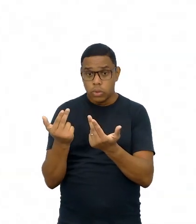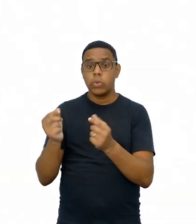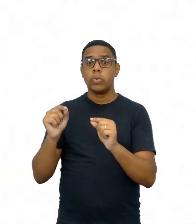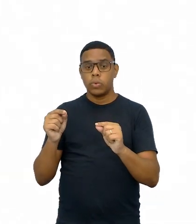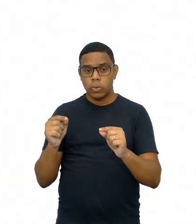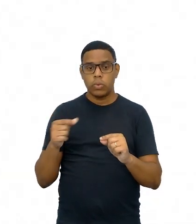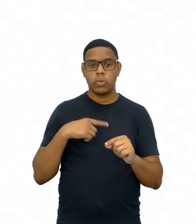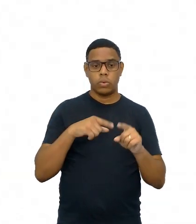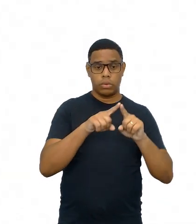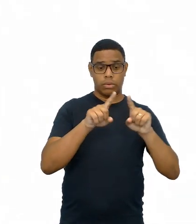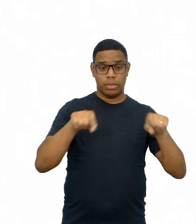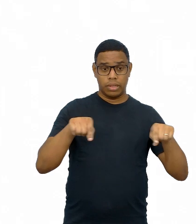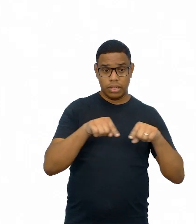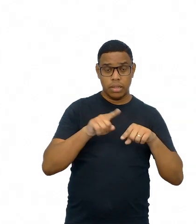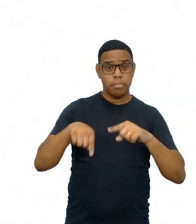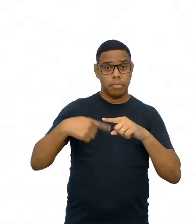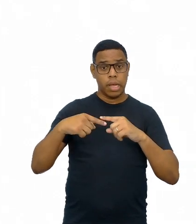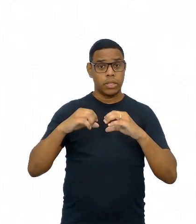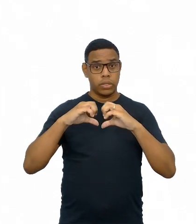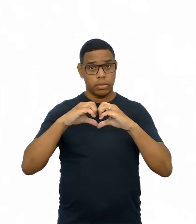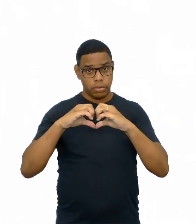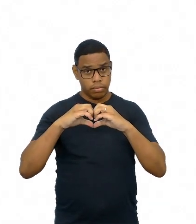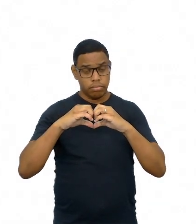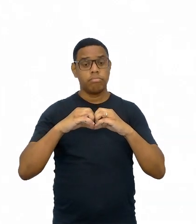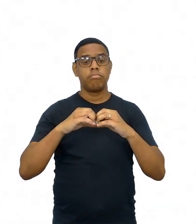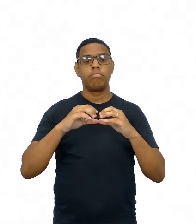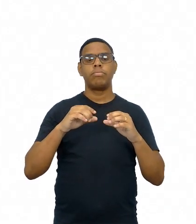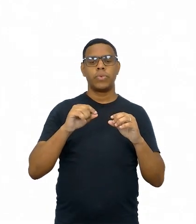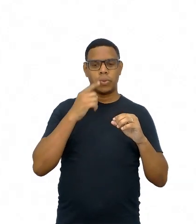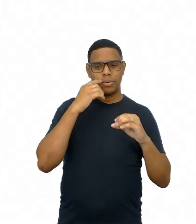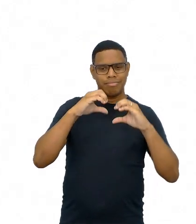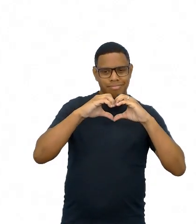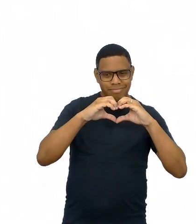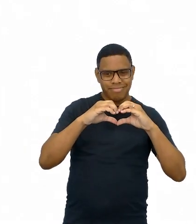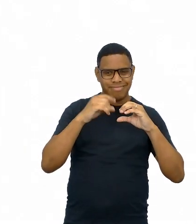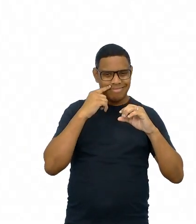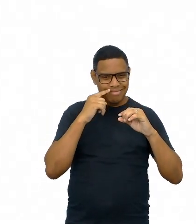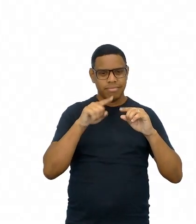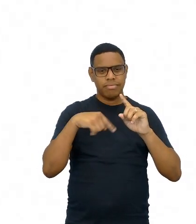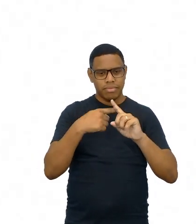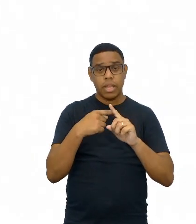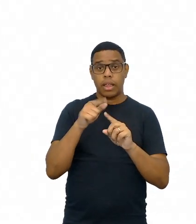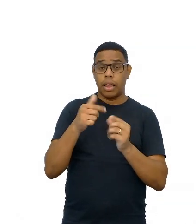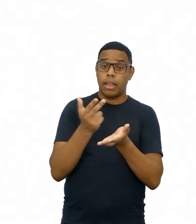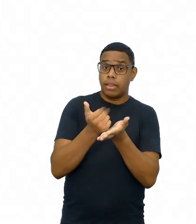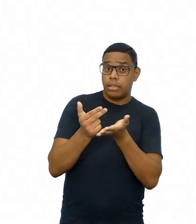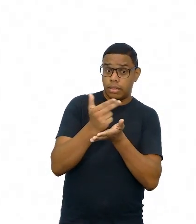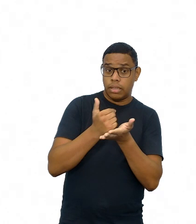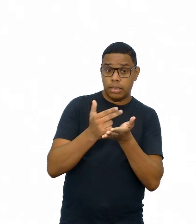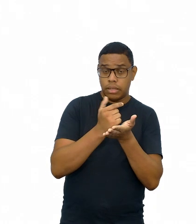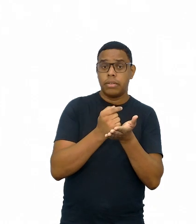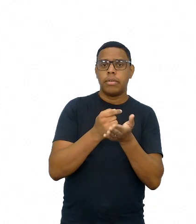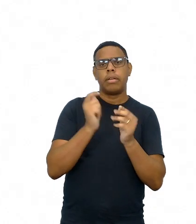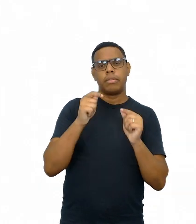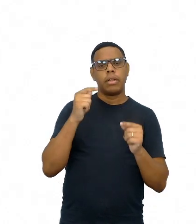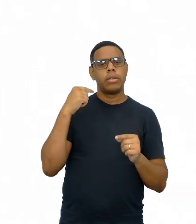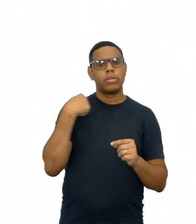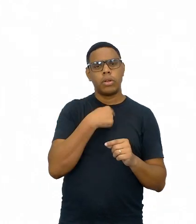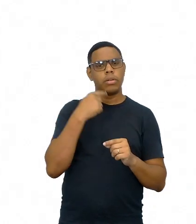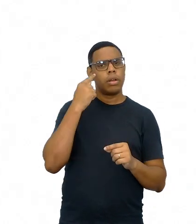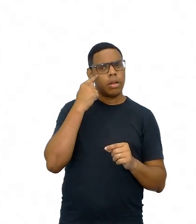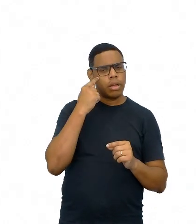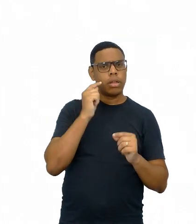ordem, um triângulo e um coração, ou seja, uma representação pictórica, que nos permite